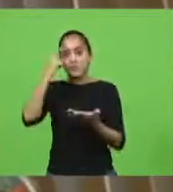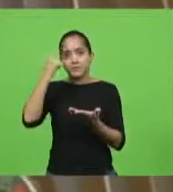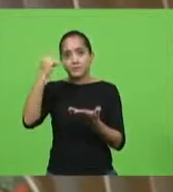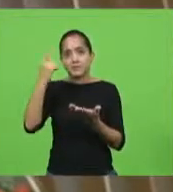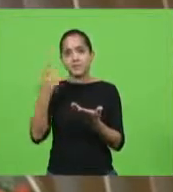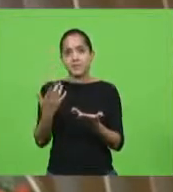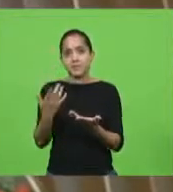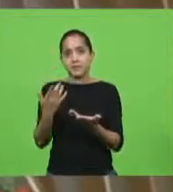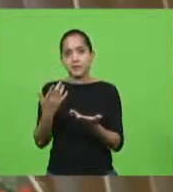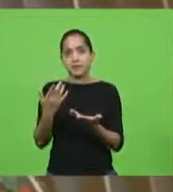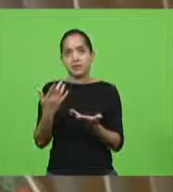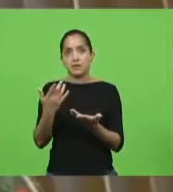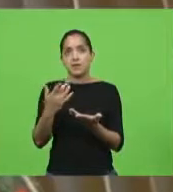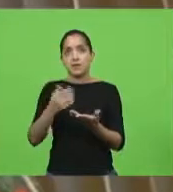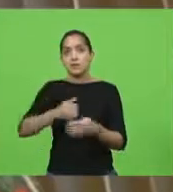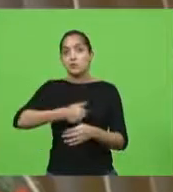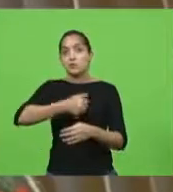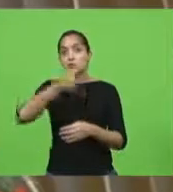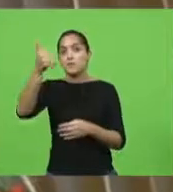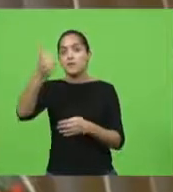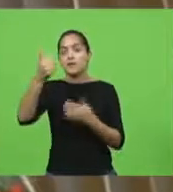são os melhores